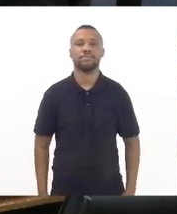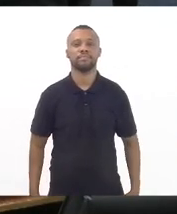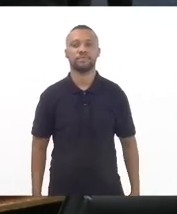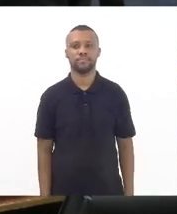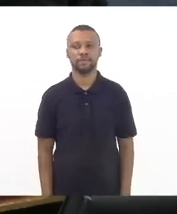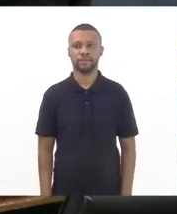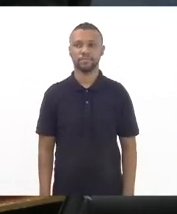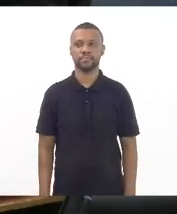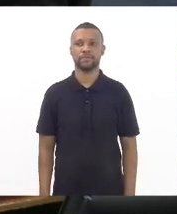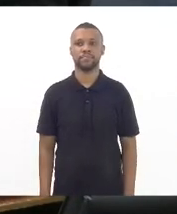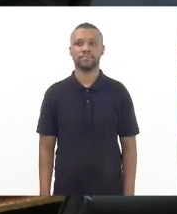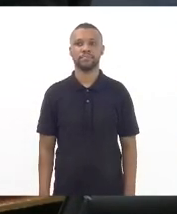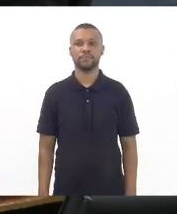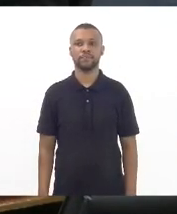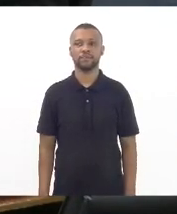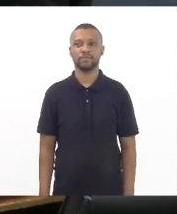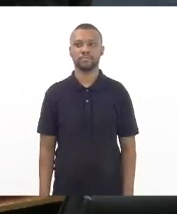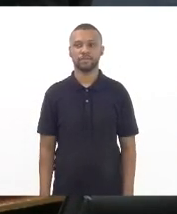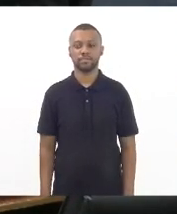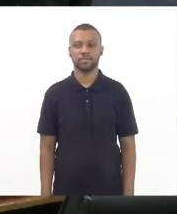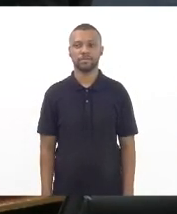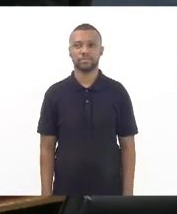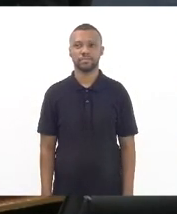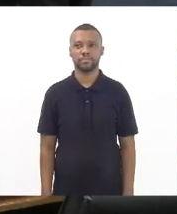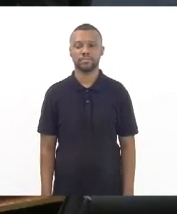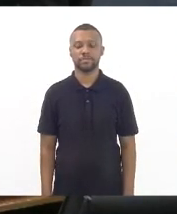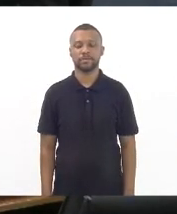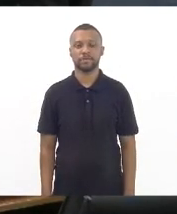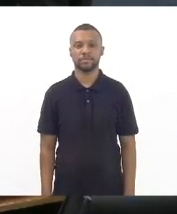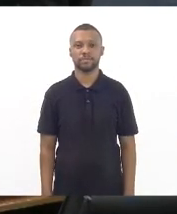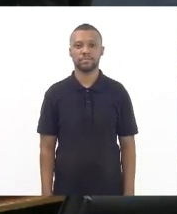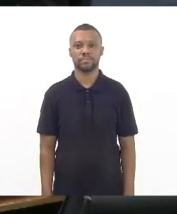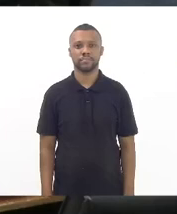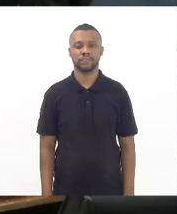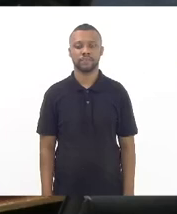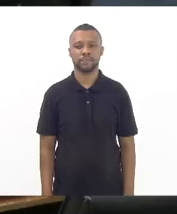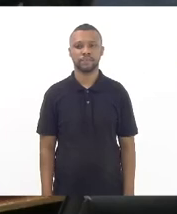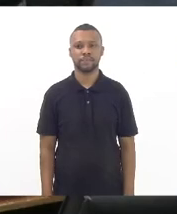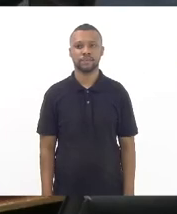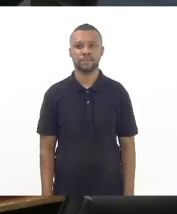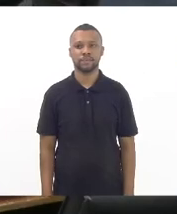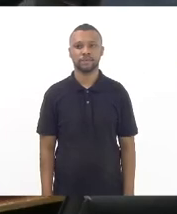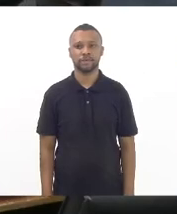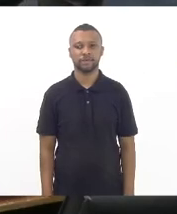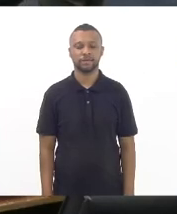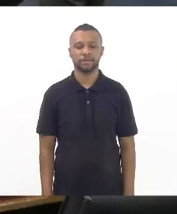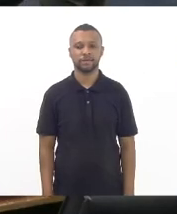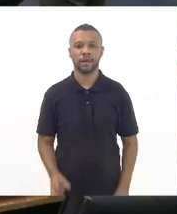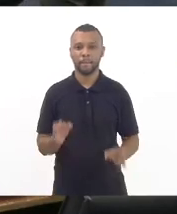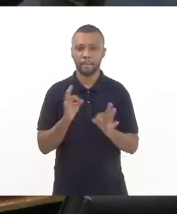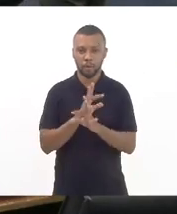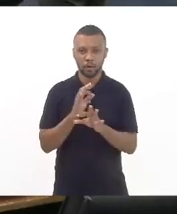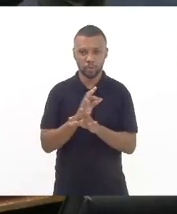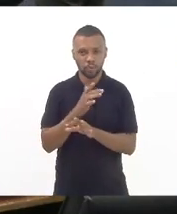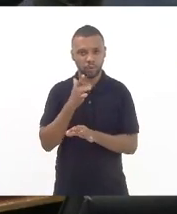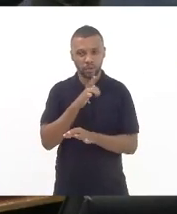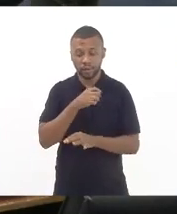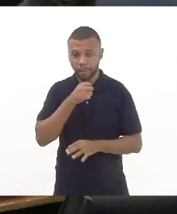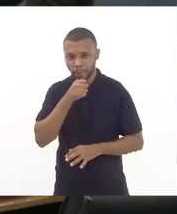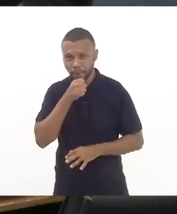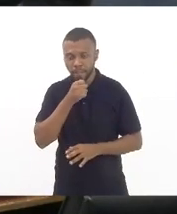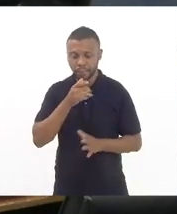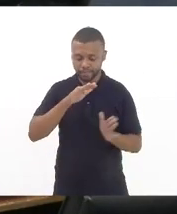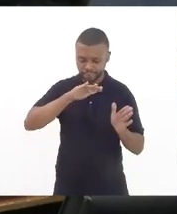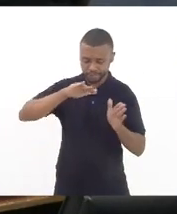Quer falar aqui? Não, ali ela mexeu, ali funcionou. Tem que ligar, né? Oi, agora foi.